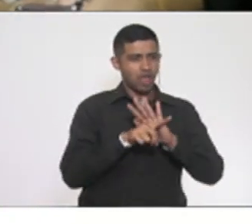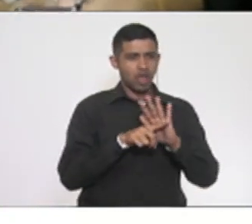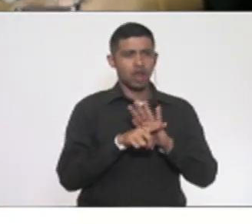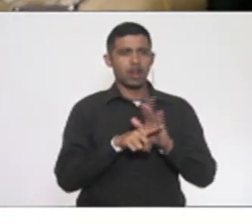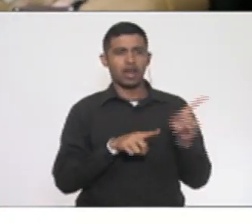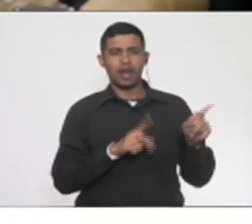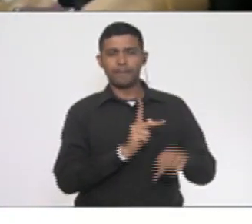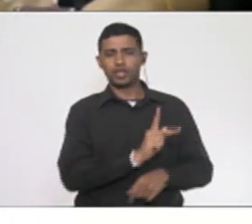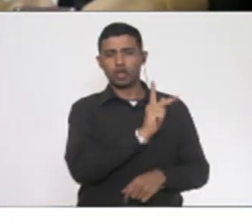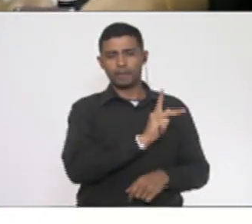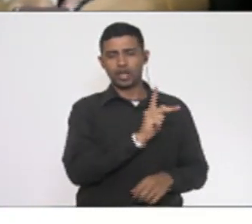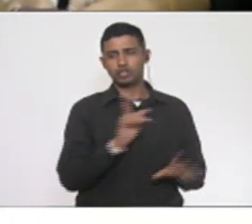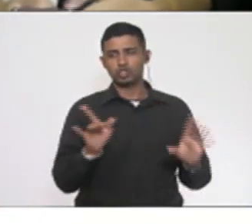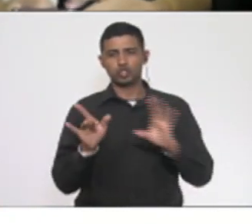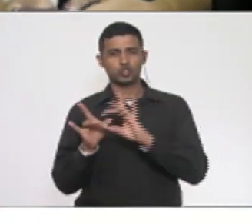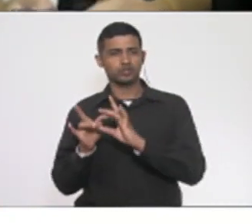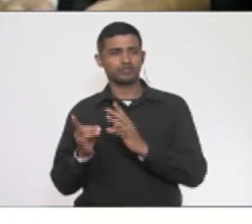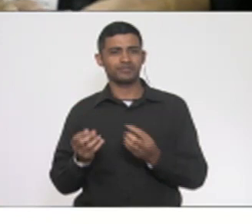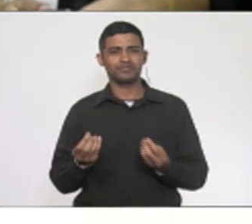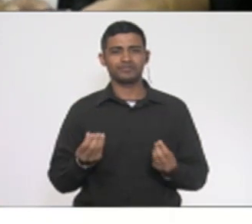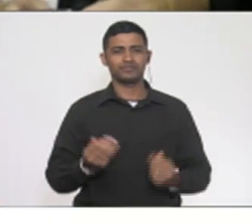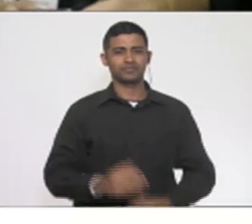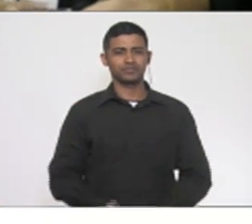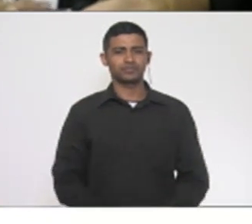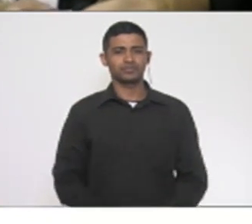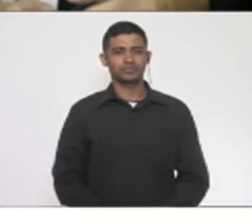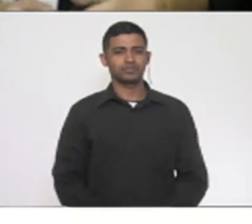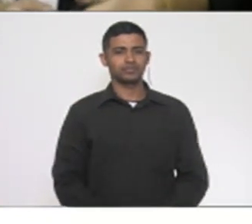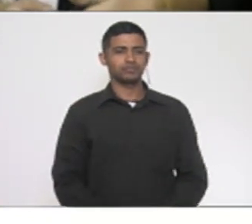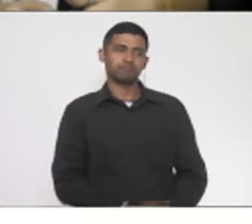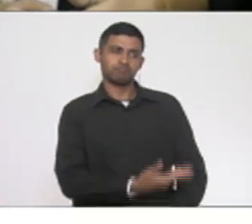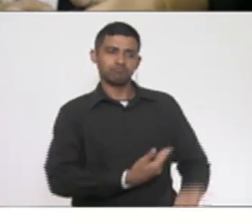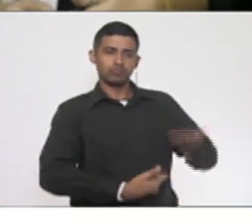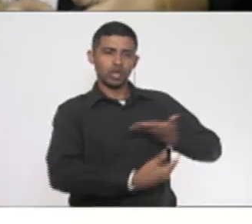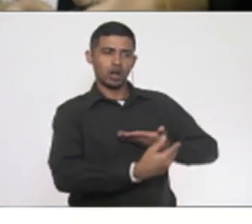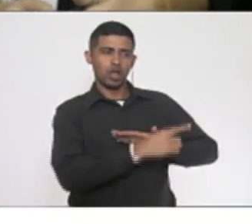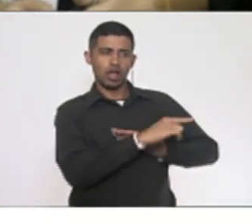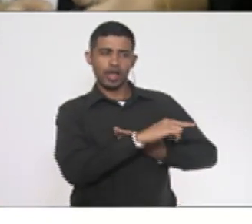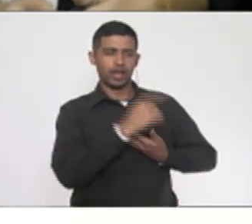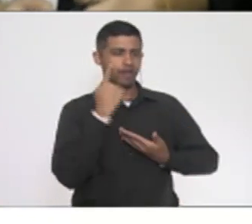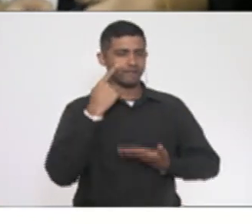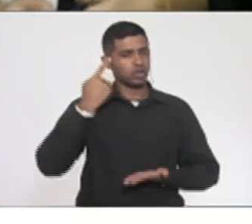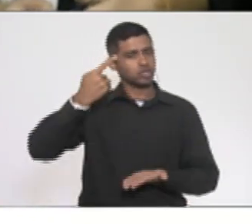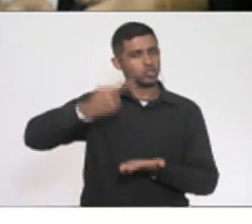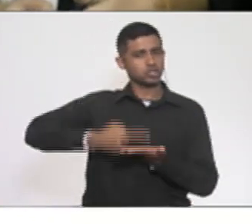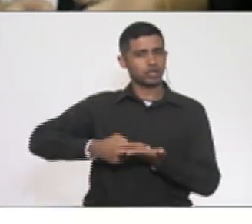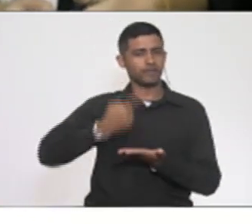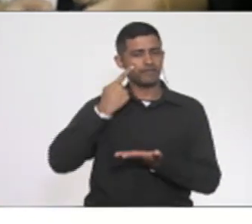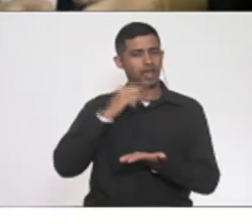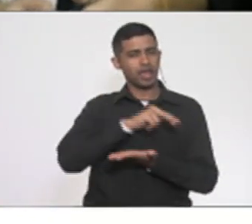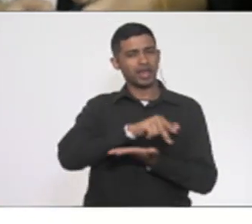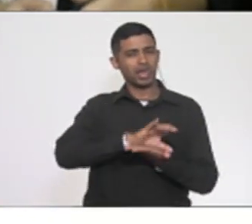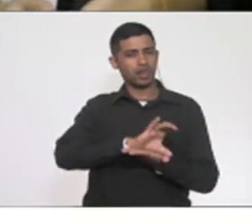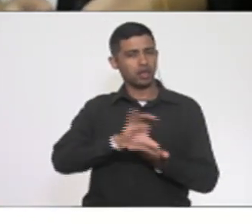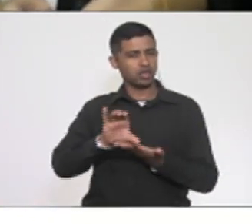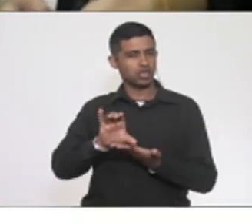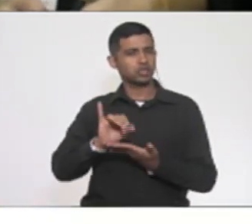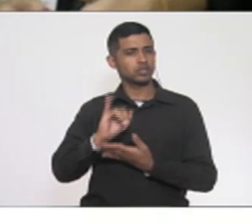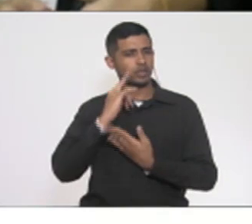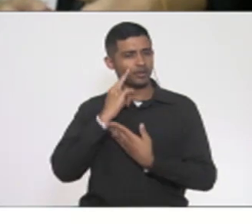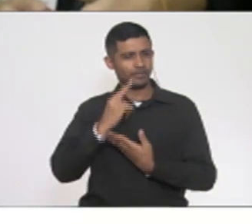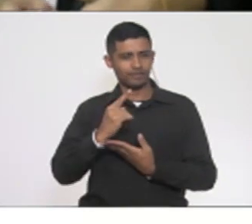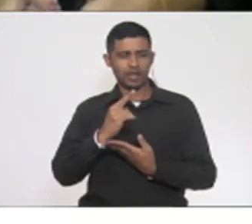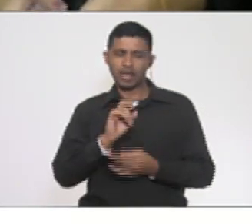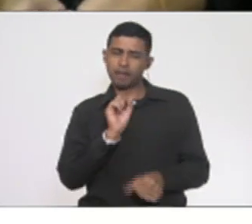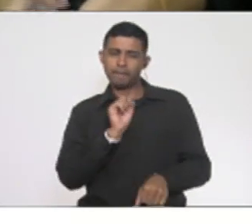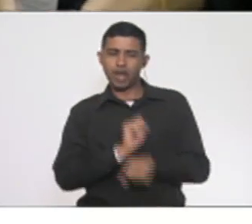àquele órgão, em troca dela se comprometer a fazer uma série de desinvestimentos e parar de fazer uma série de